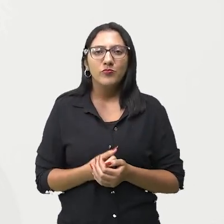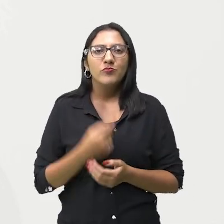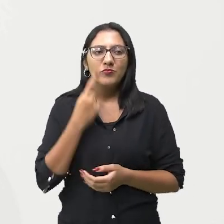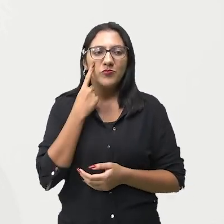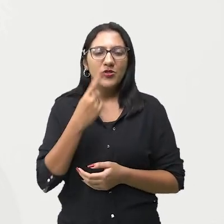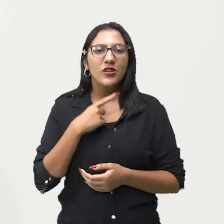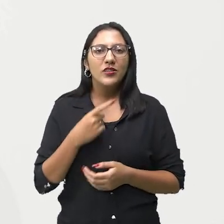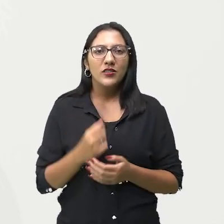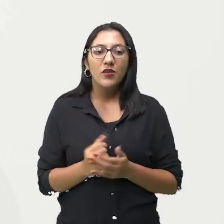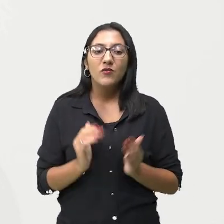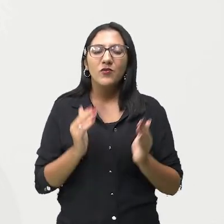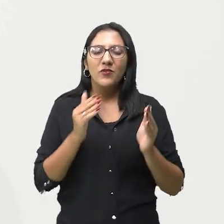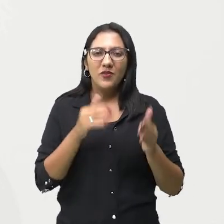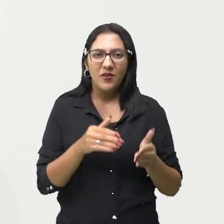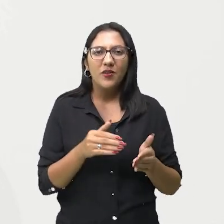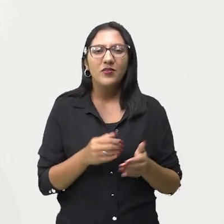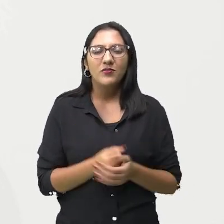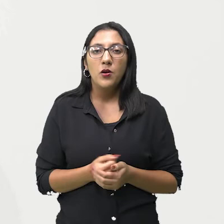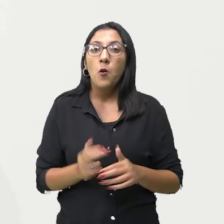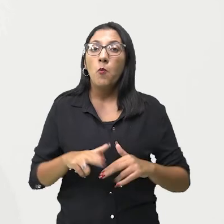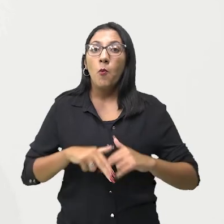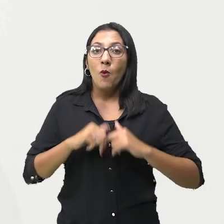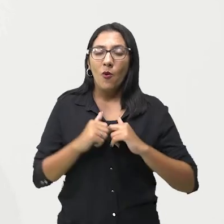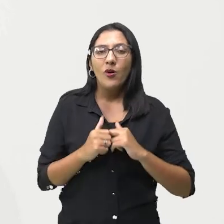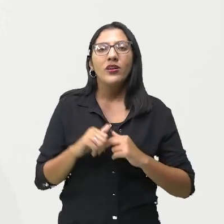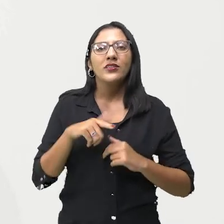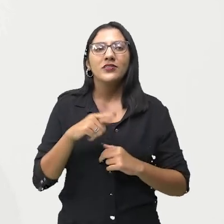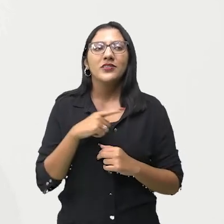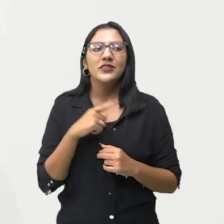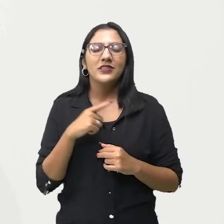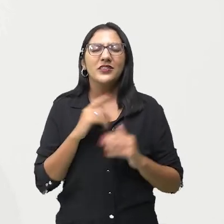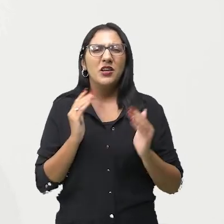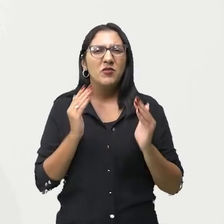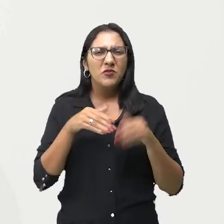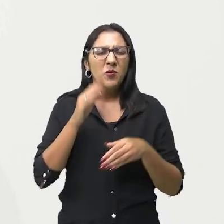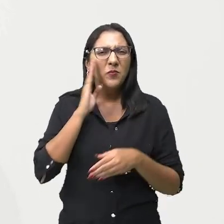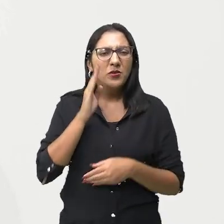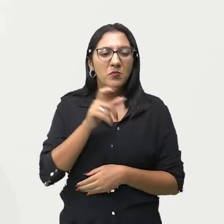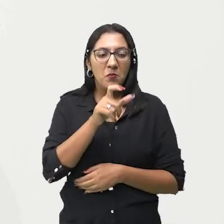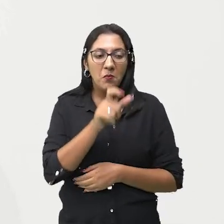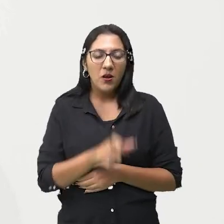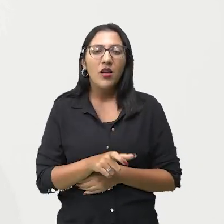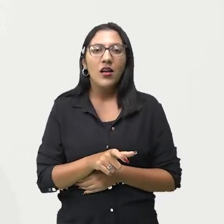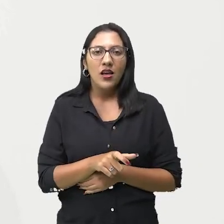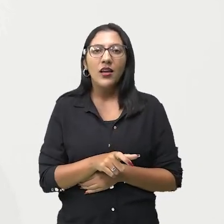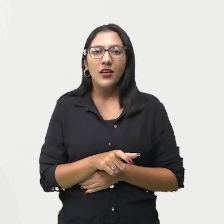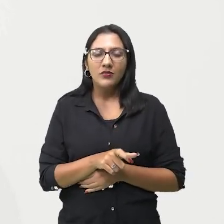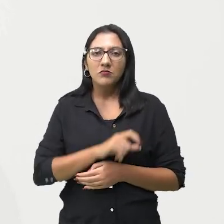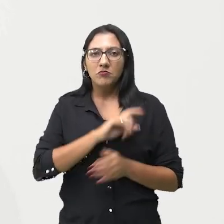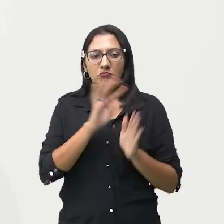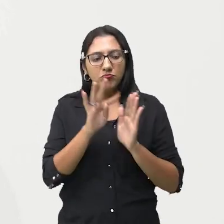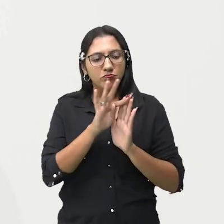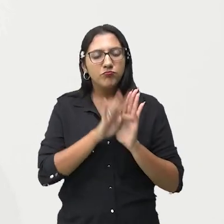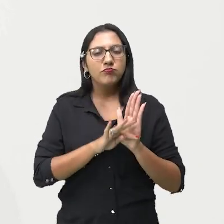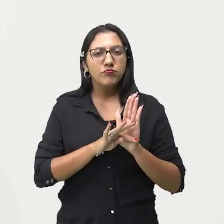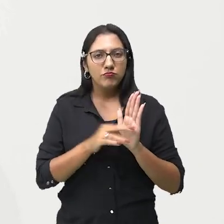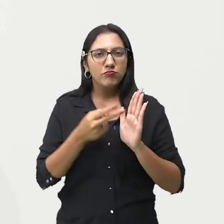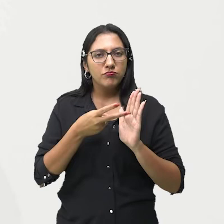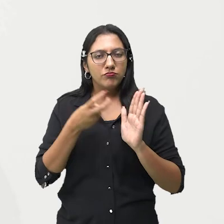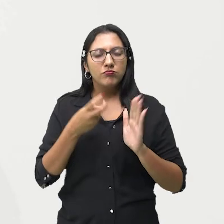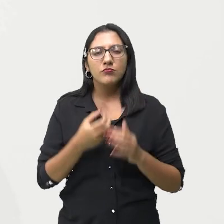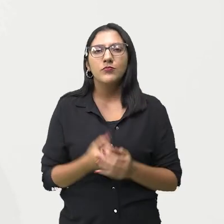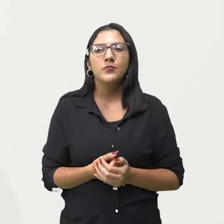em discurso direto do Tucano, por isso esses verbos vêm direto da boca do Tucano para o texto, ok,